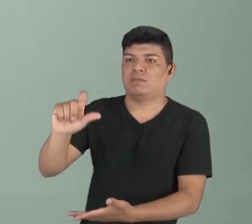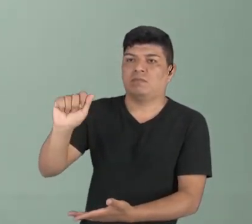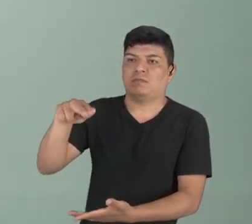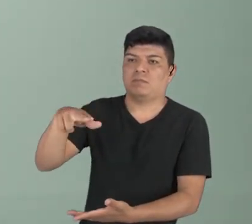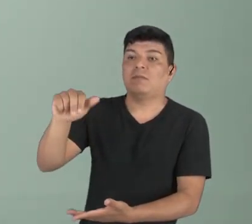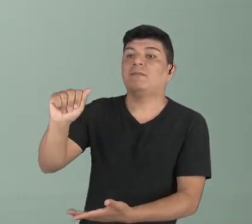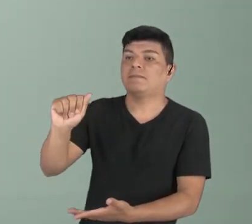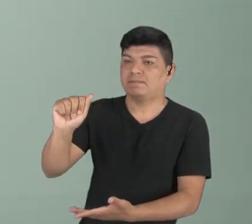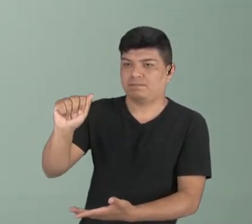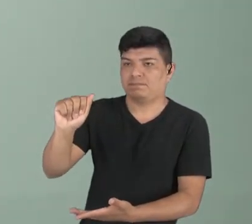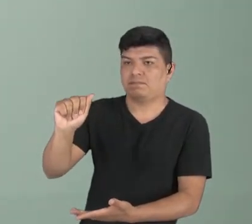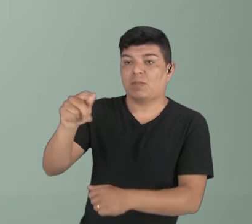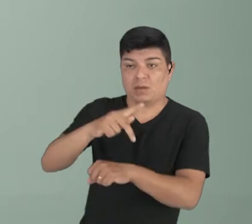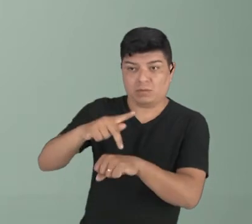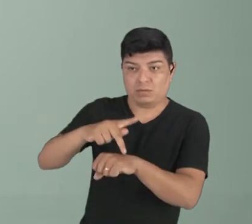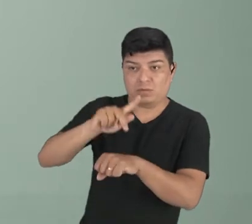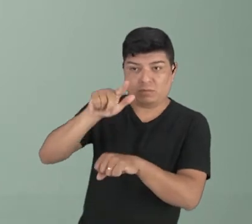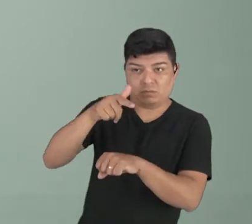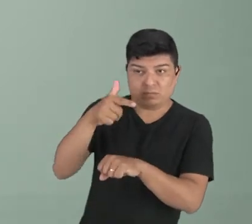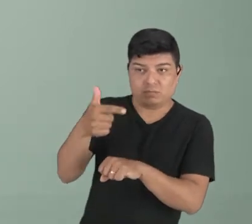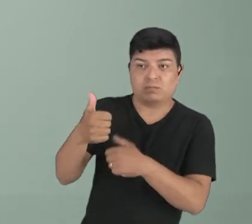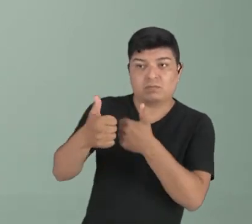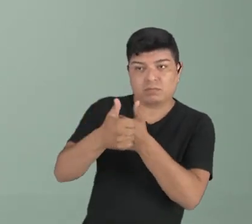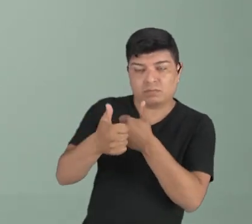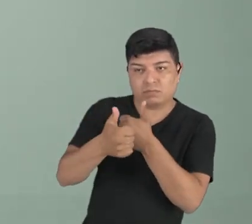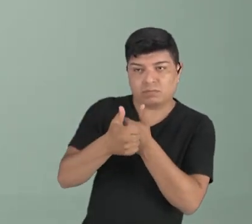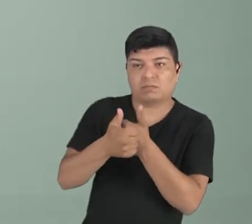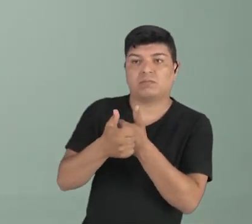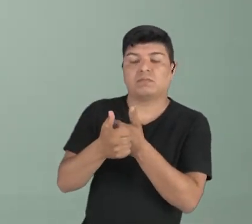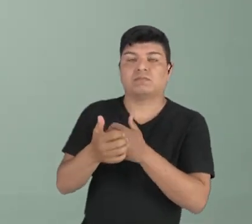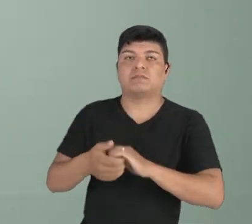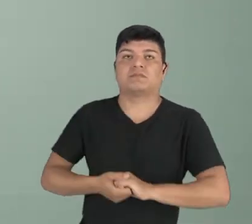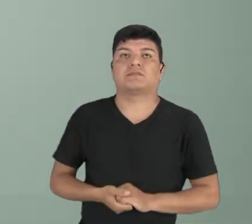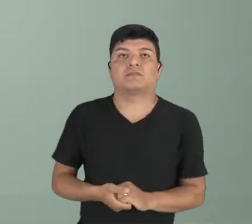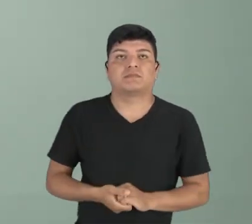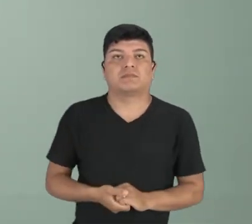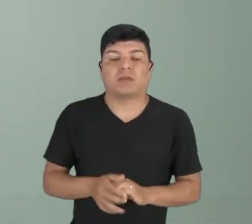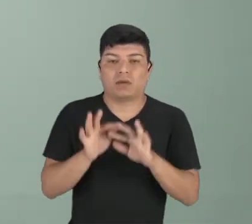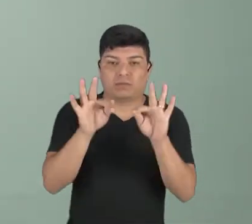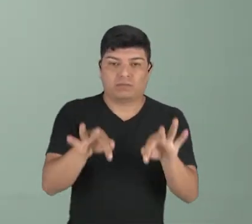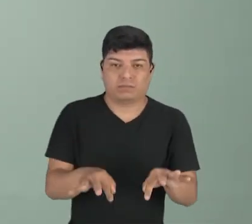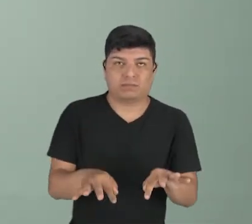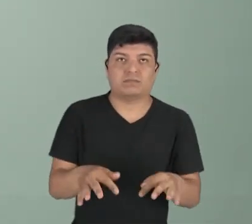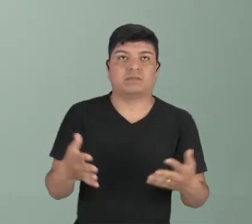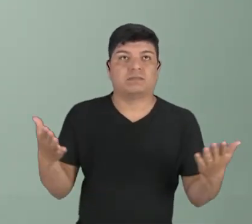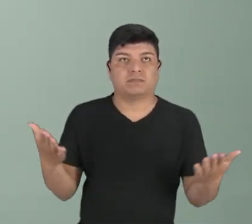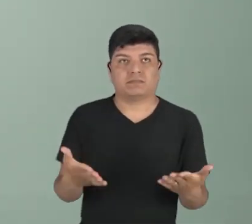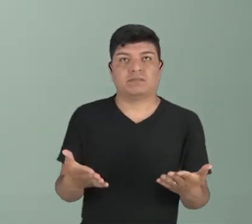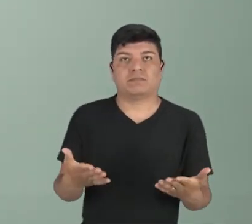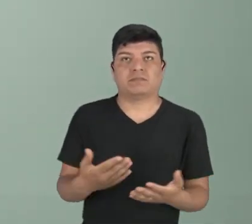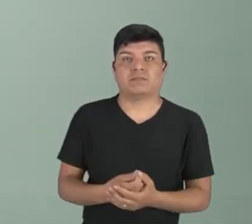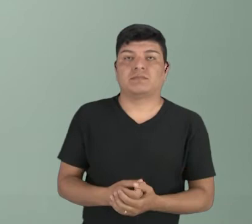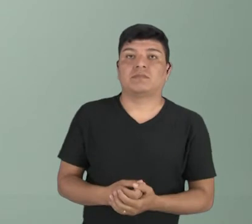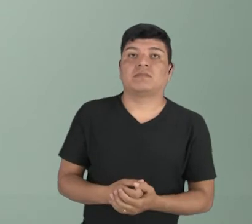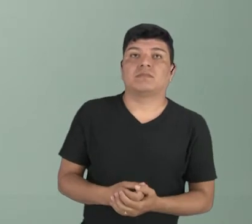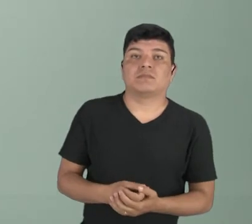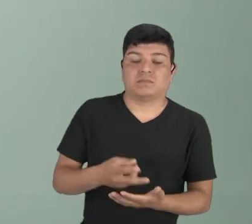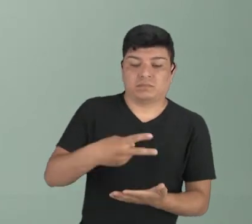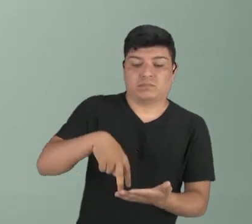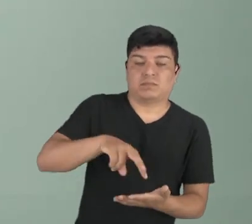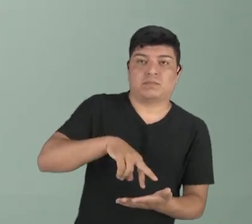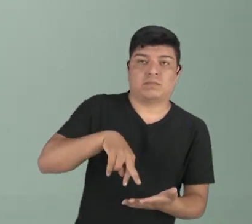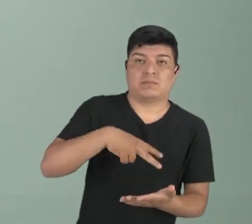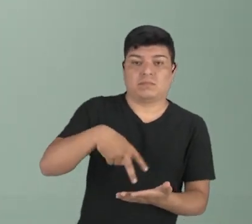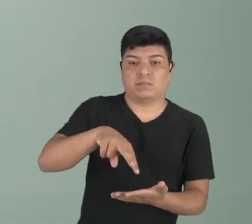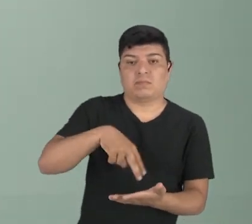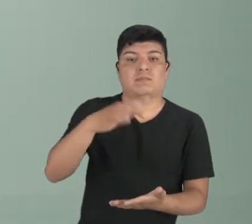angolanos, esses 2 ritmos são muito fortes, muito evidentes. Galerinha, finalizamos aqui, a princípio, com as